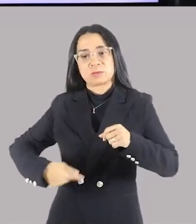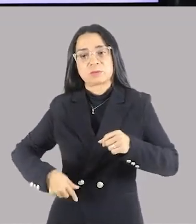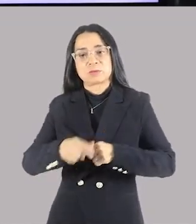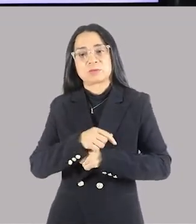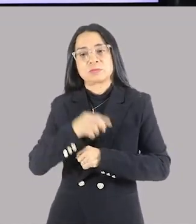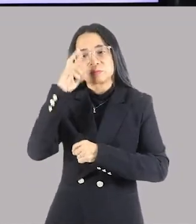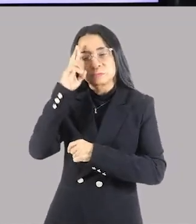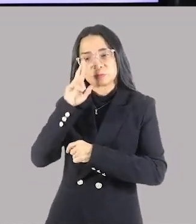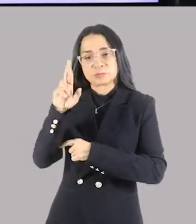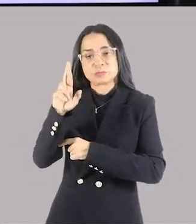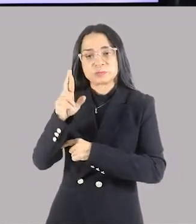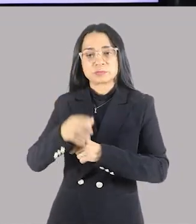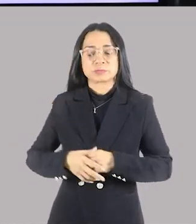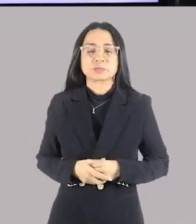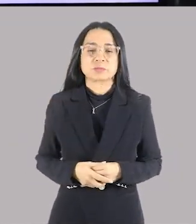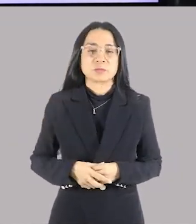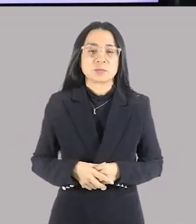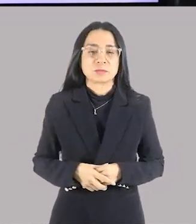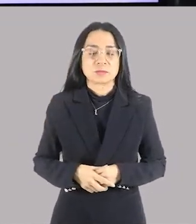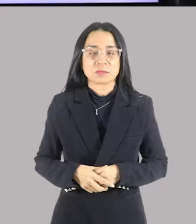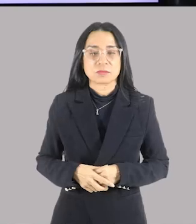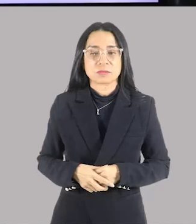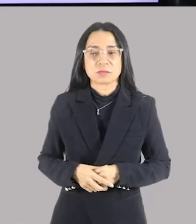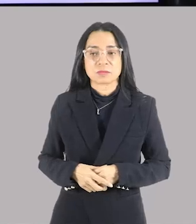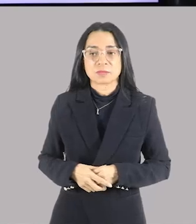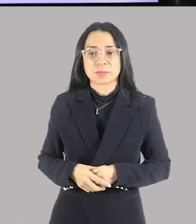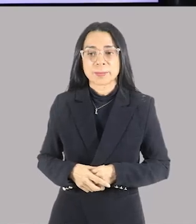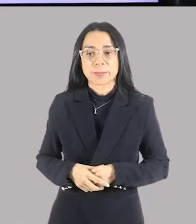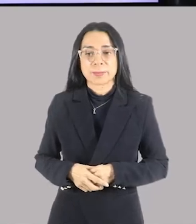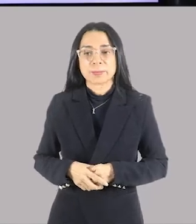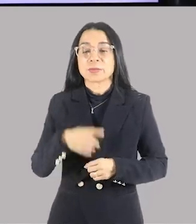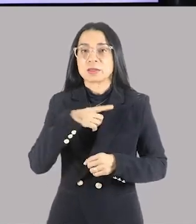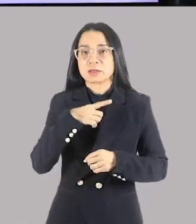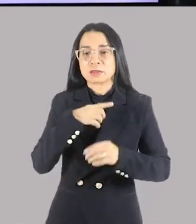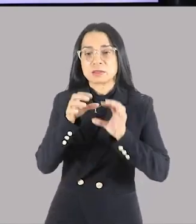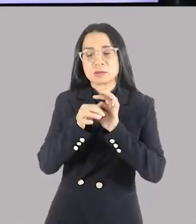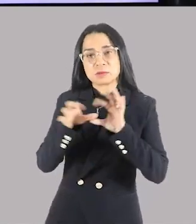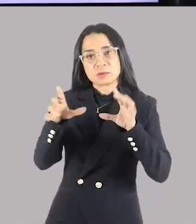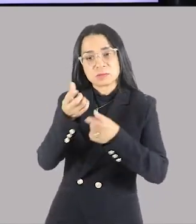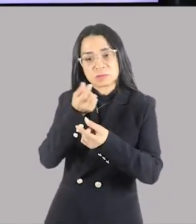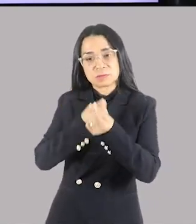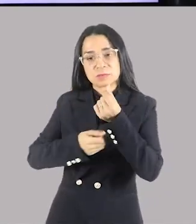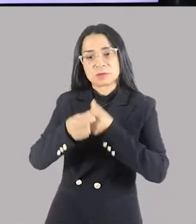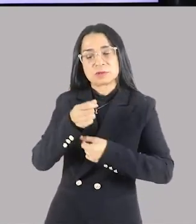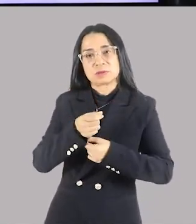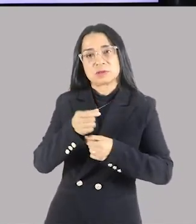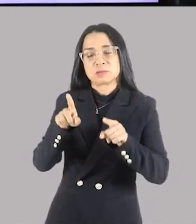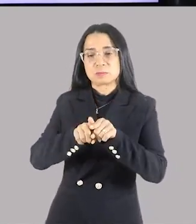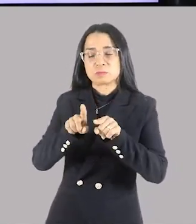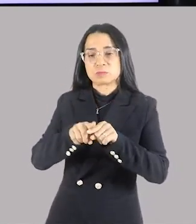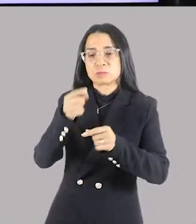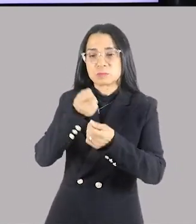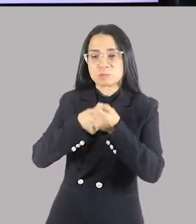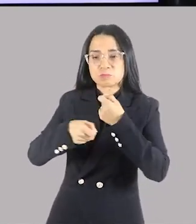pela chefia das governadorias. Possuem autonomia financeira e administrativa, ou autonomia financeira e